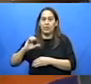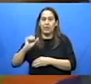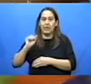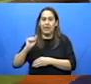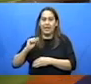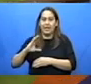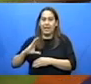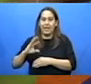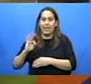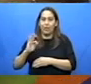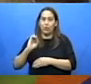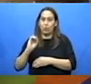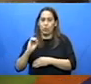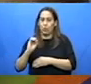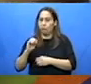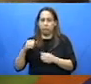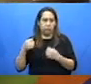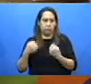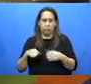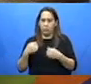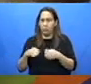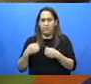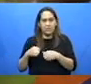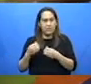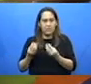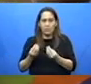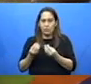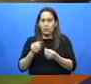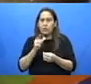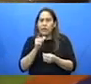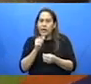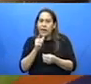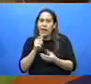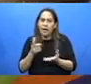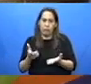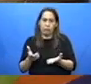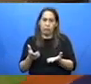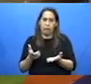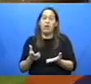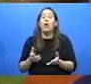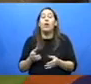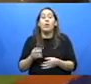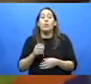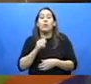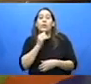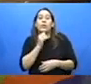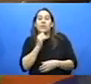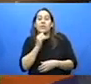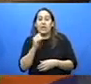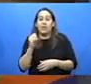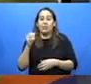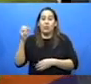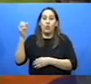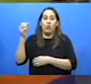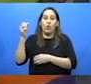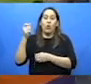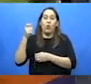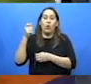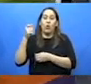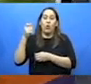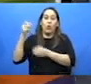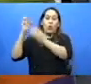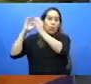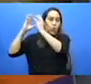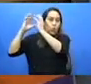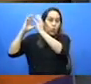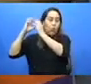plantinha que precisa ser bastante cuidado o seu solo com adubo. Já o coqueiro é uma planta que ele pode crescer